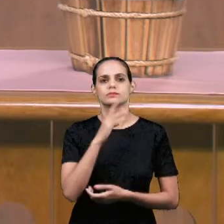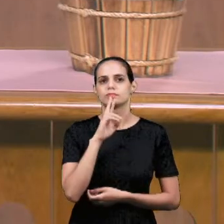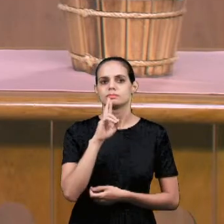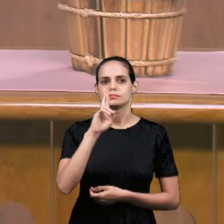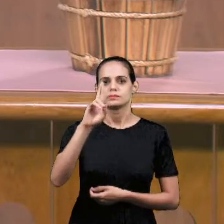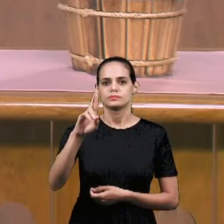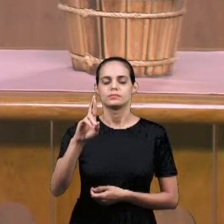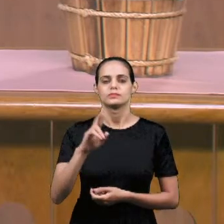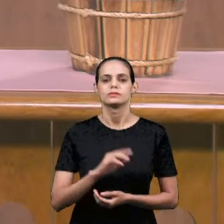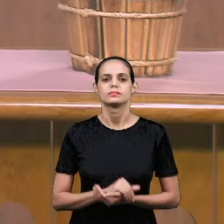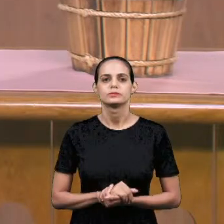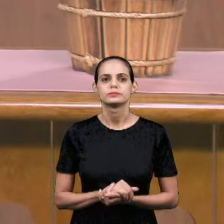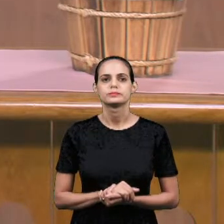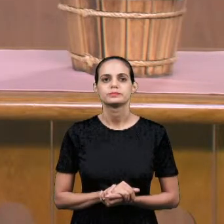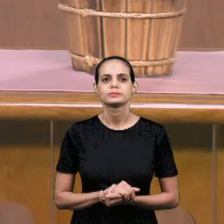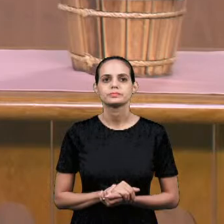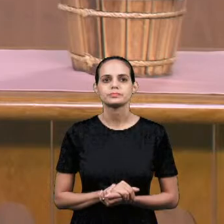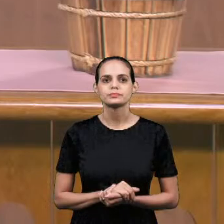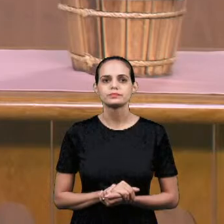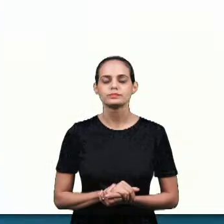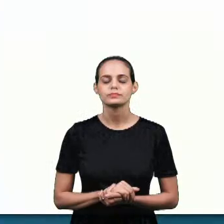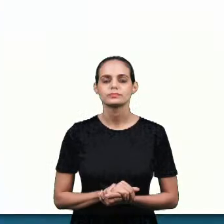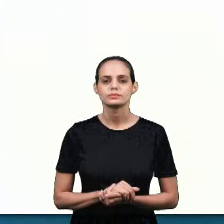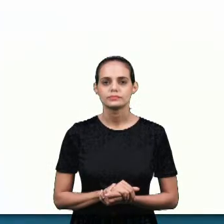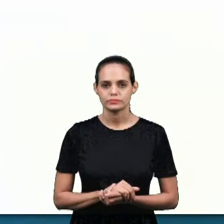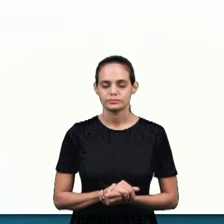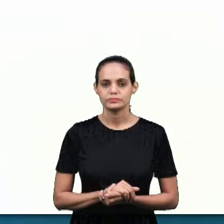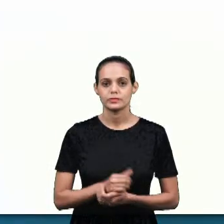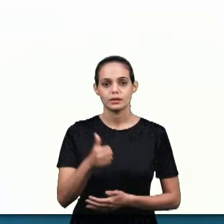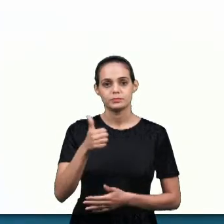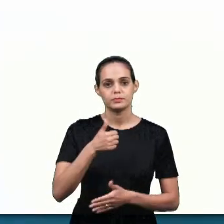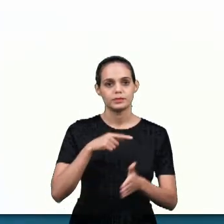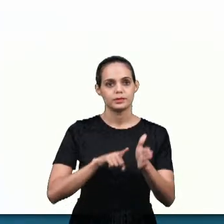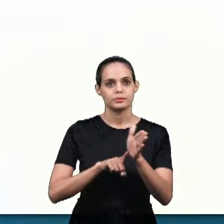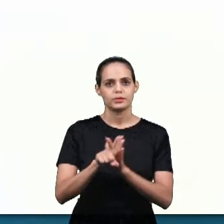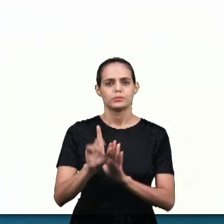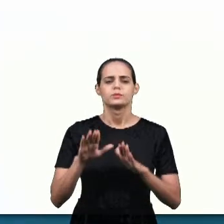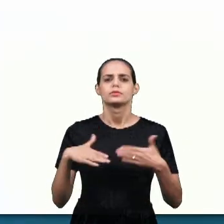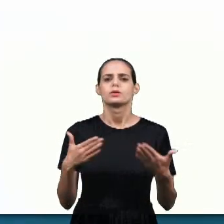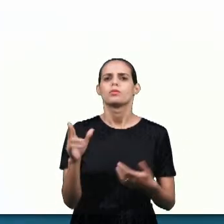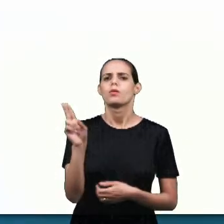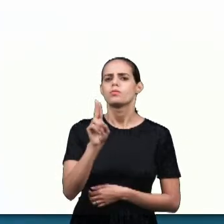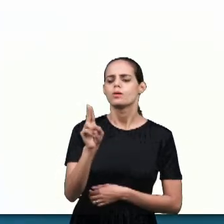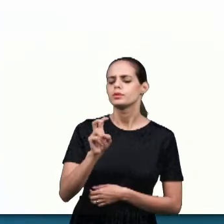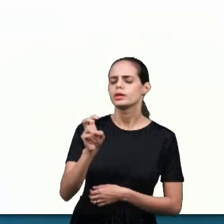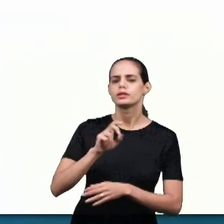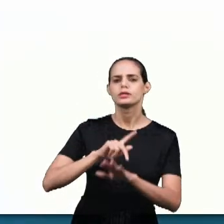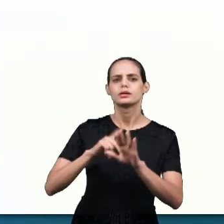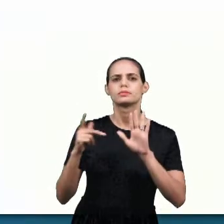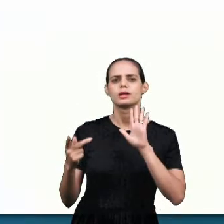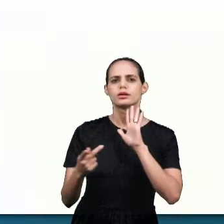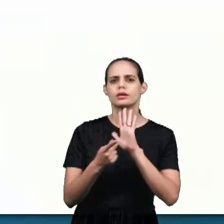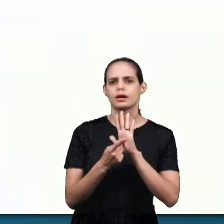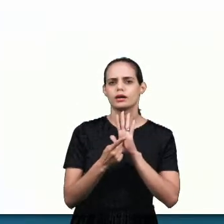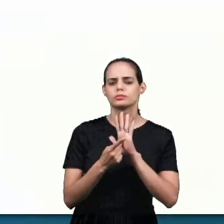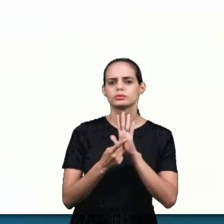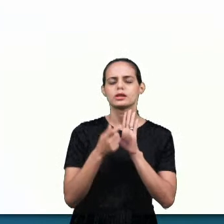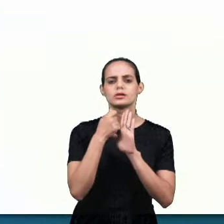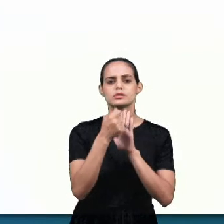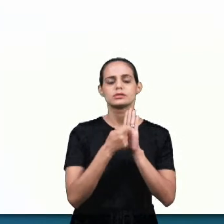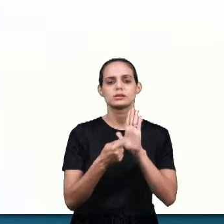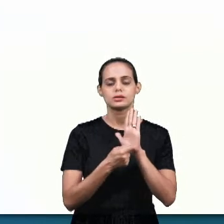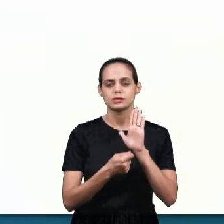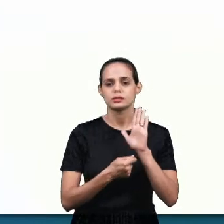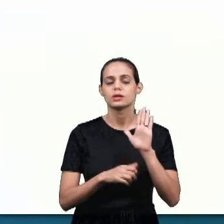E vamos então à nossa primeira pergunta destinada a todos, que diz assim: qual é o nome da quinta parábola descrita no capítulo 13